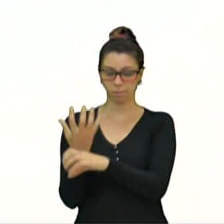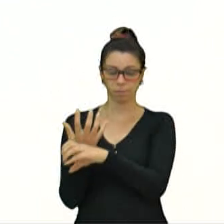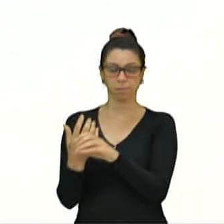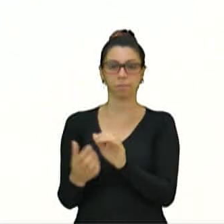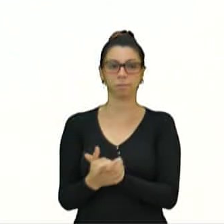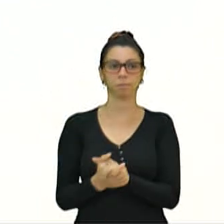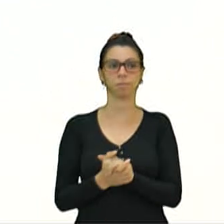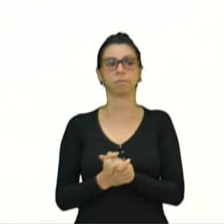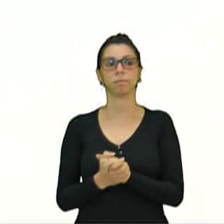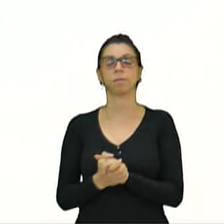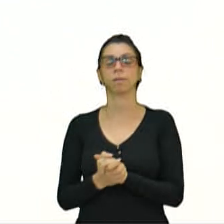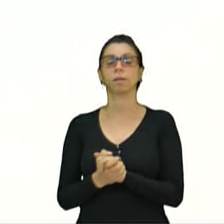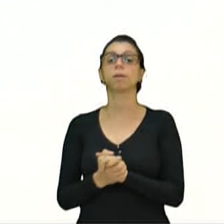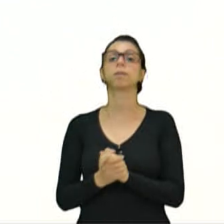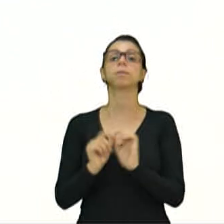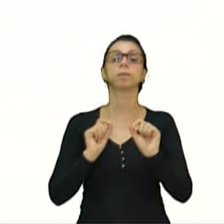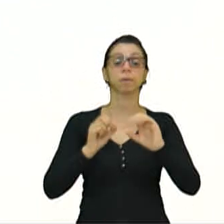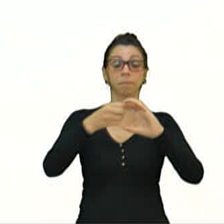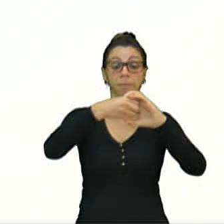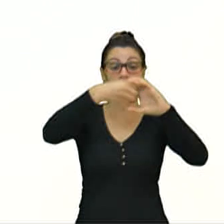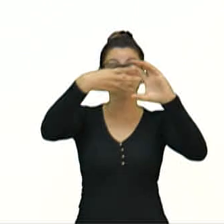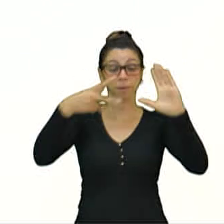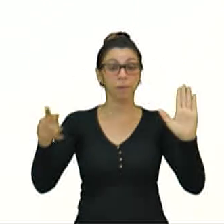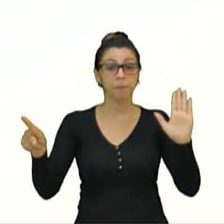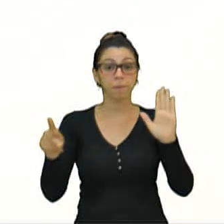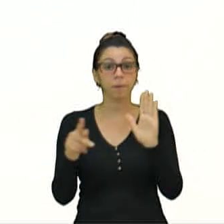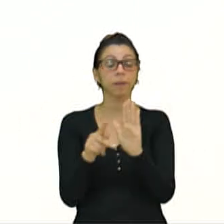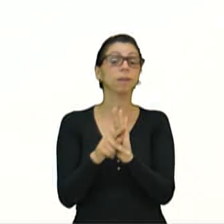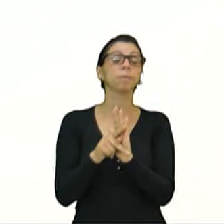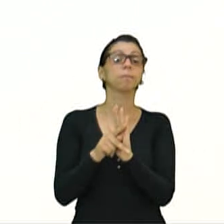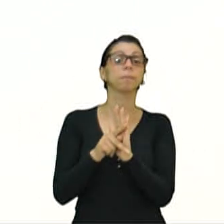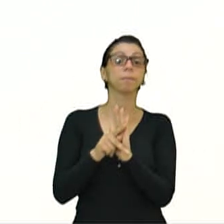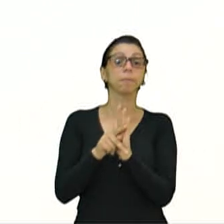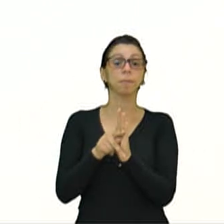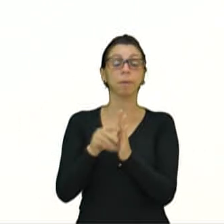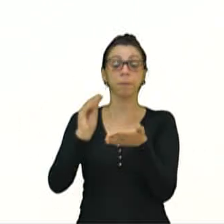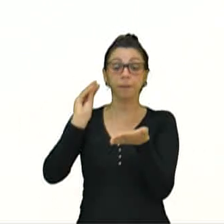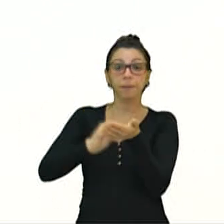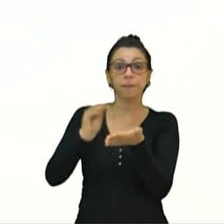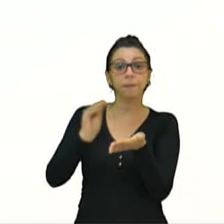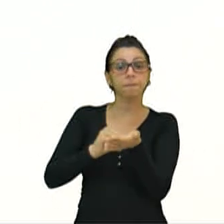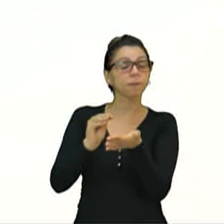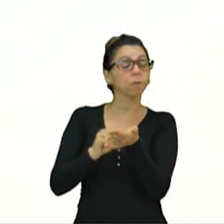a alternativa que indica uma característica ausente nas gimnospermas. O que